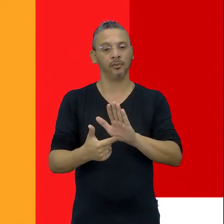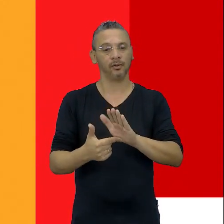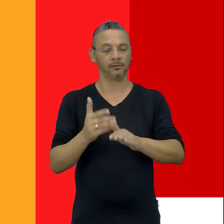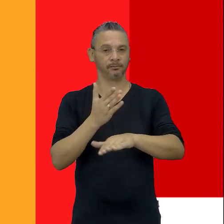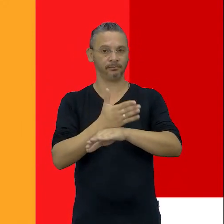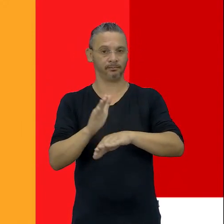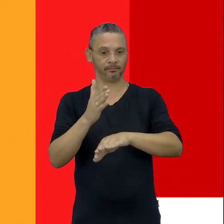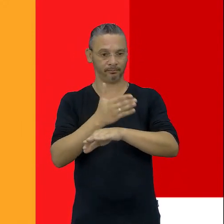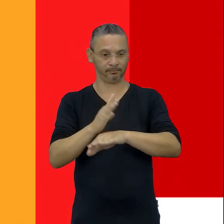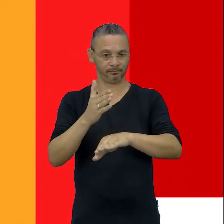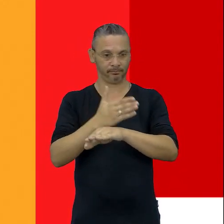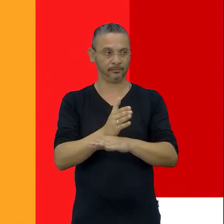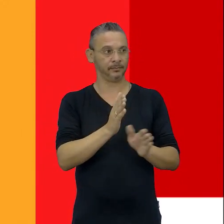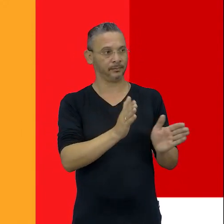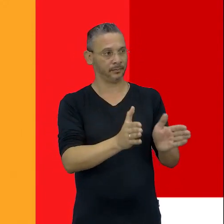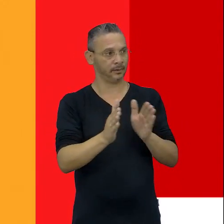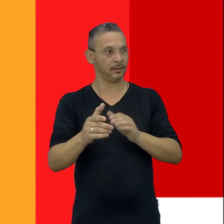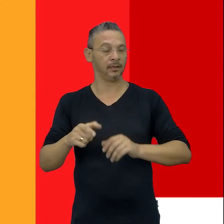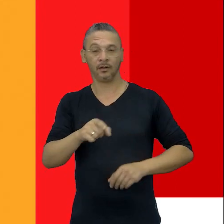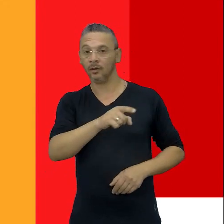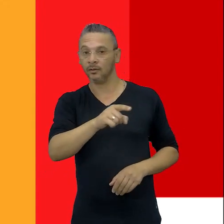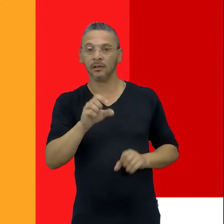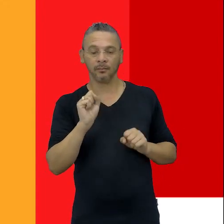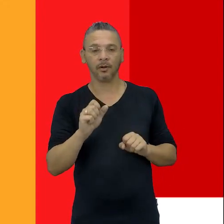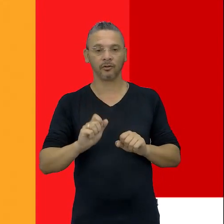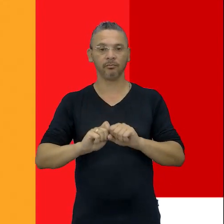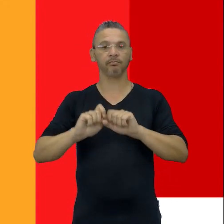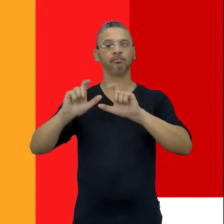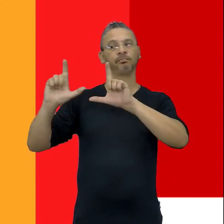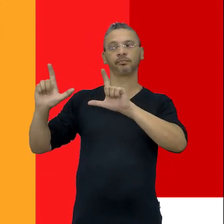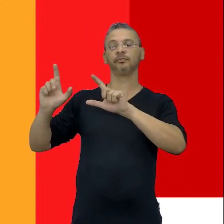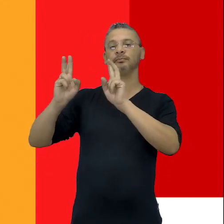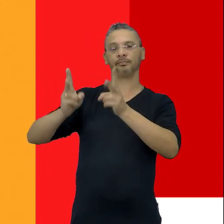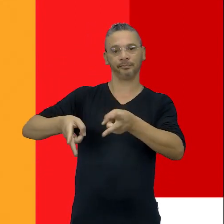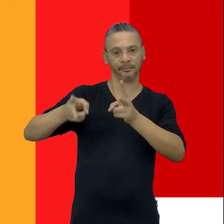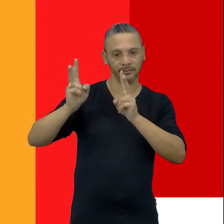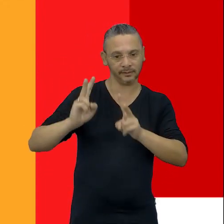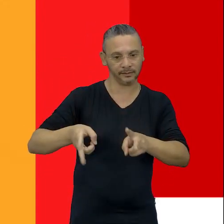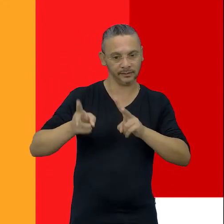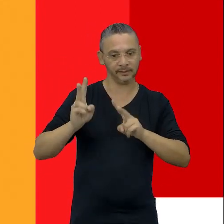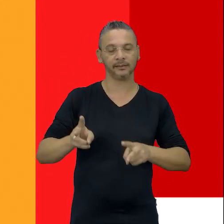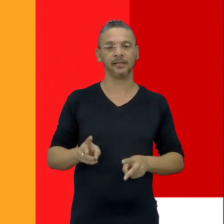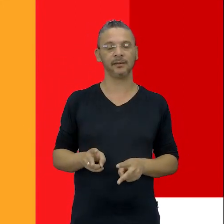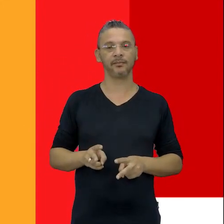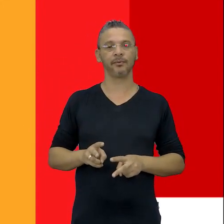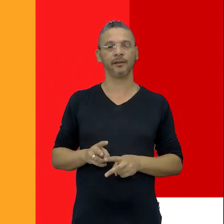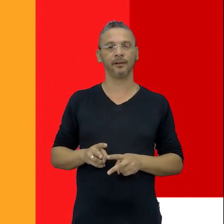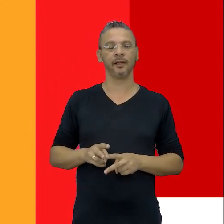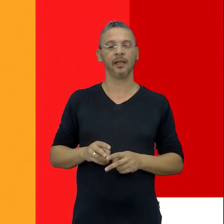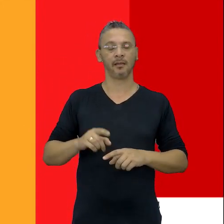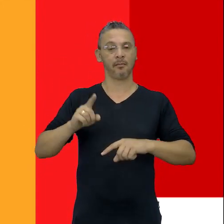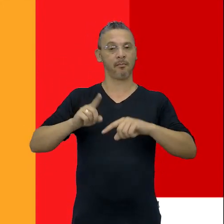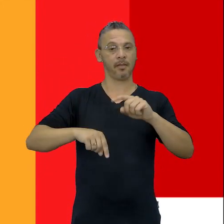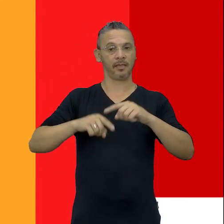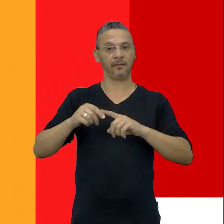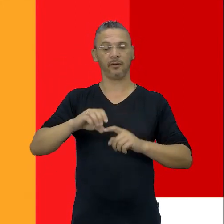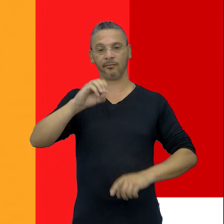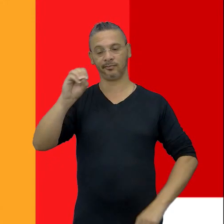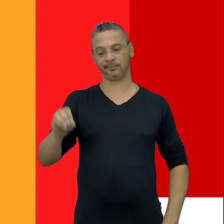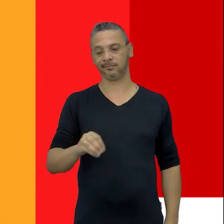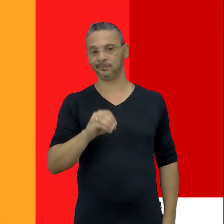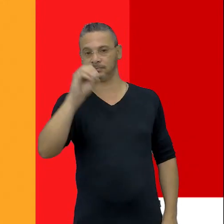de etapa. Vocês podem acessar sempre que quiserem no repositório de materiais do Centro de